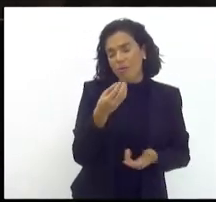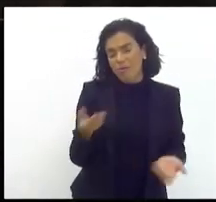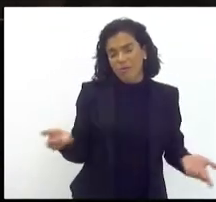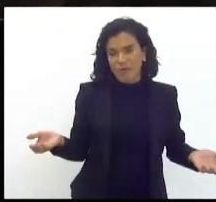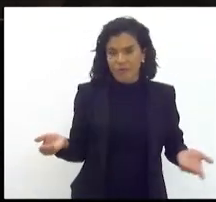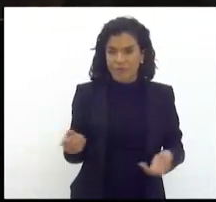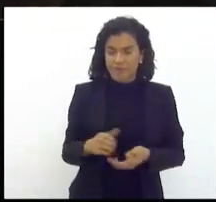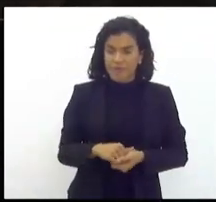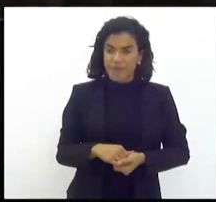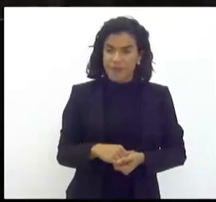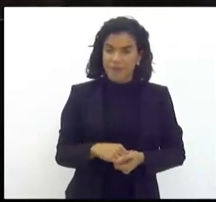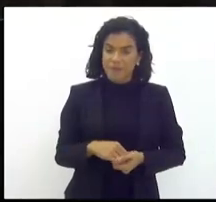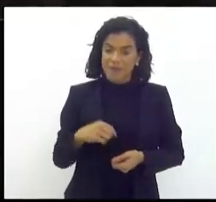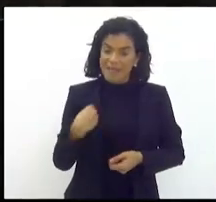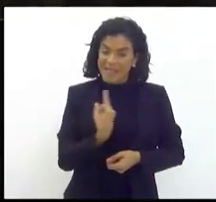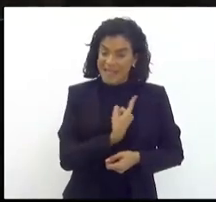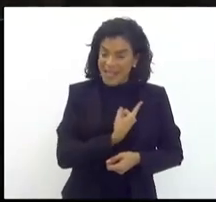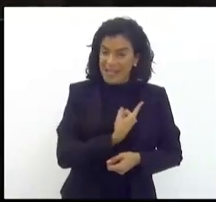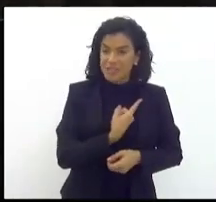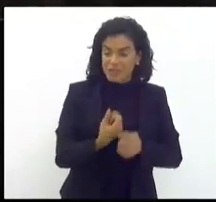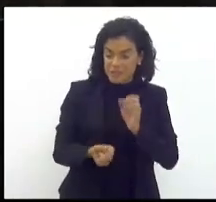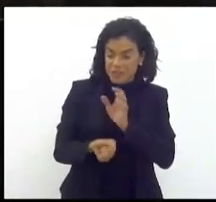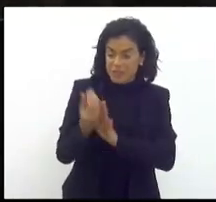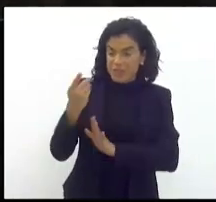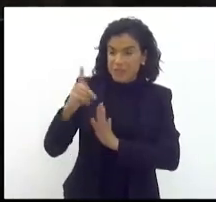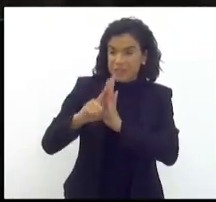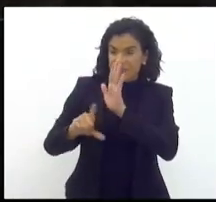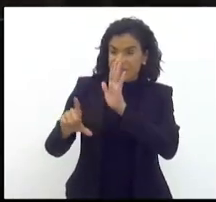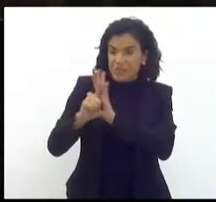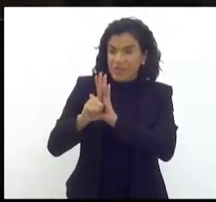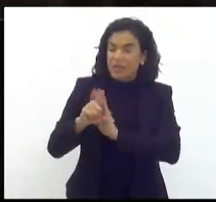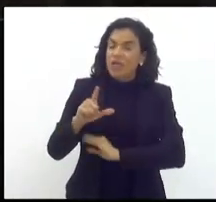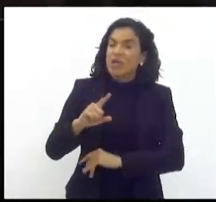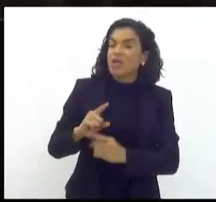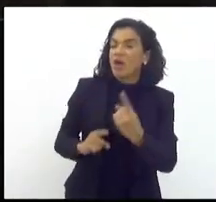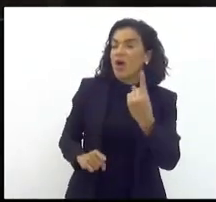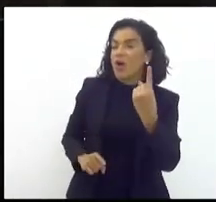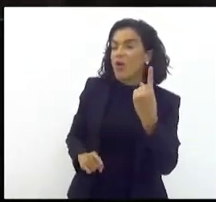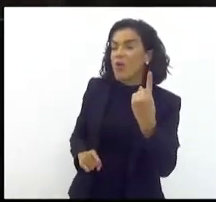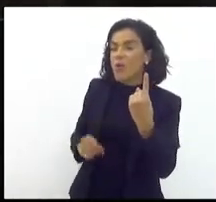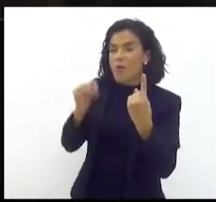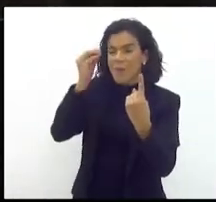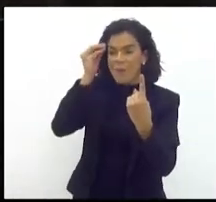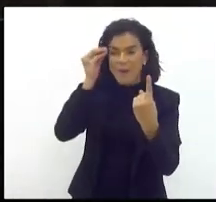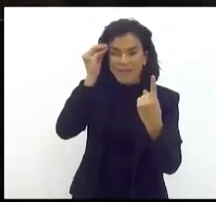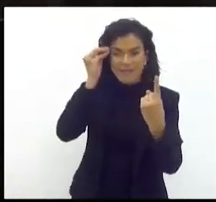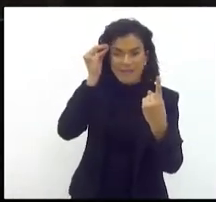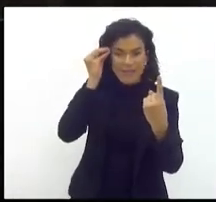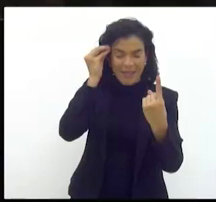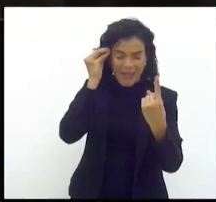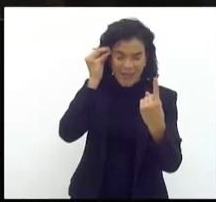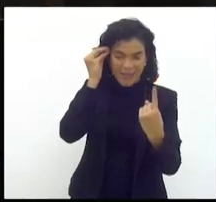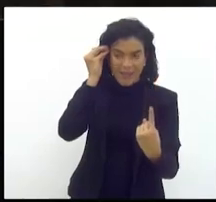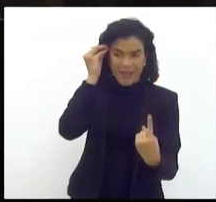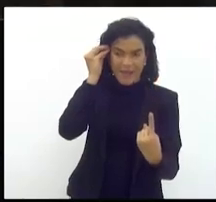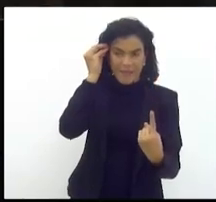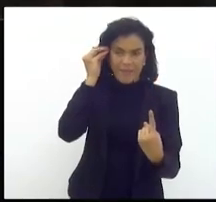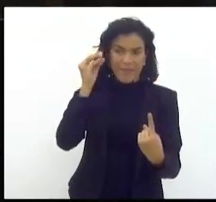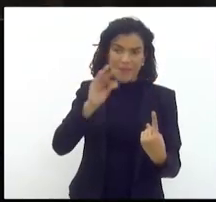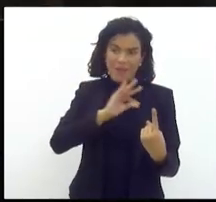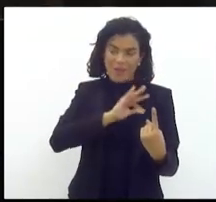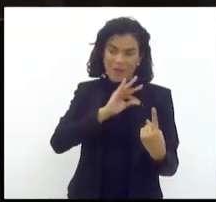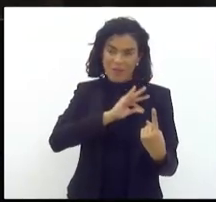e a gente quando fez essa lei a gente só tinha um psiquiatra na Polícia